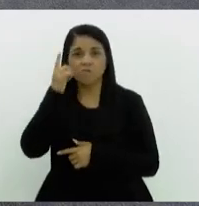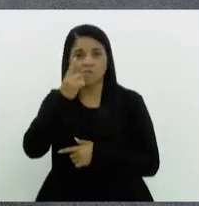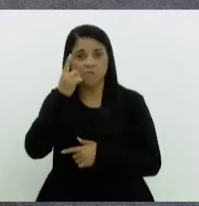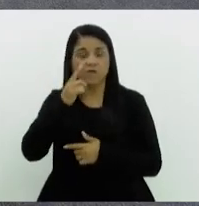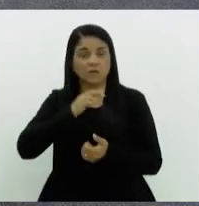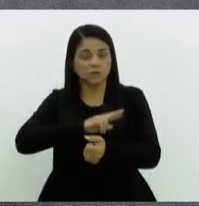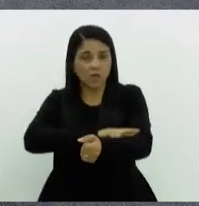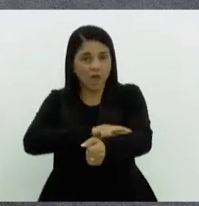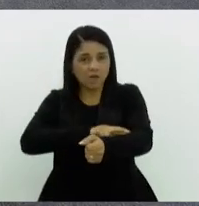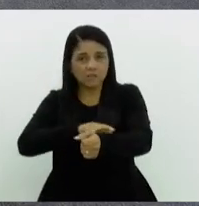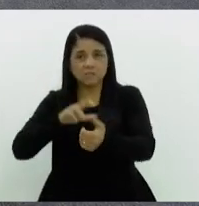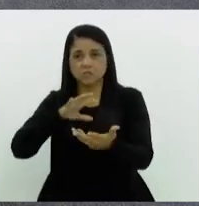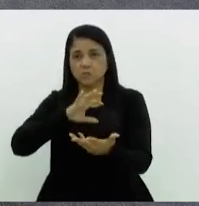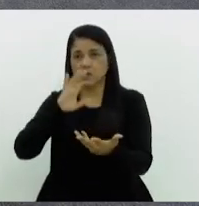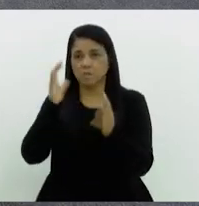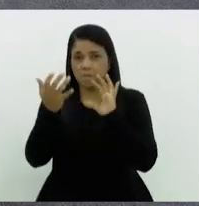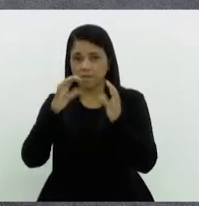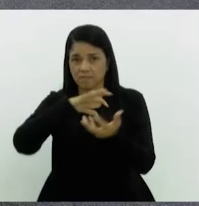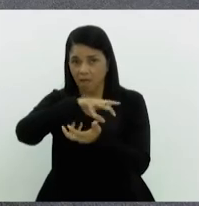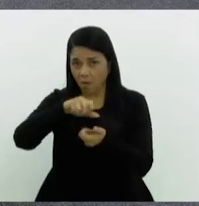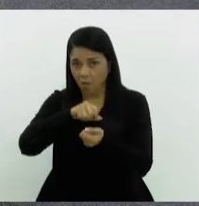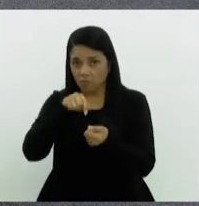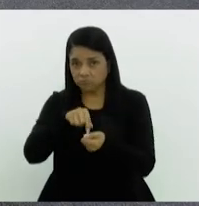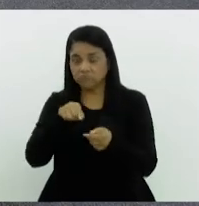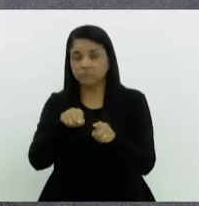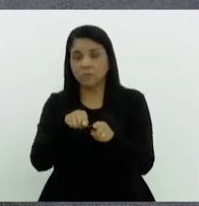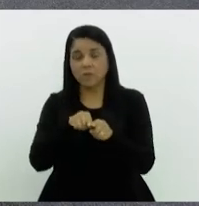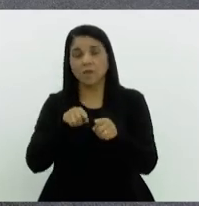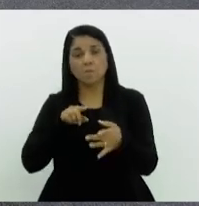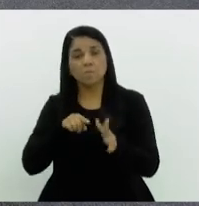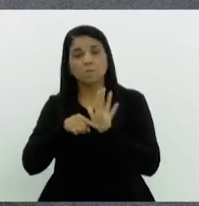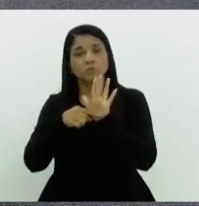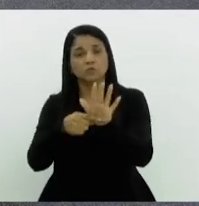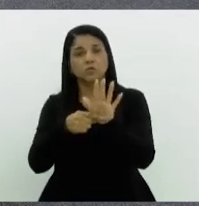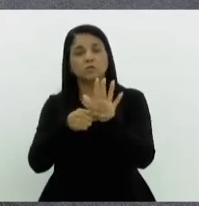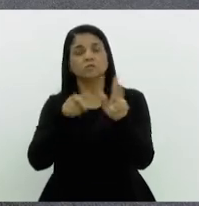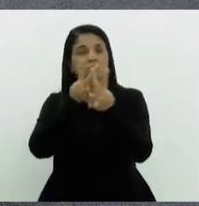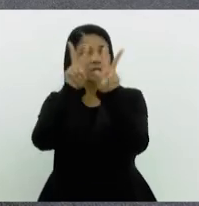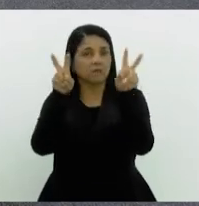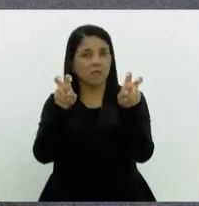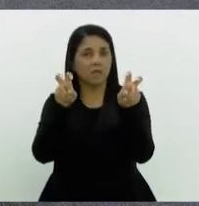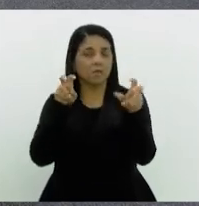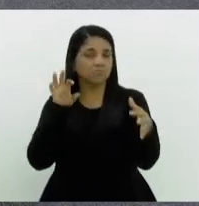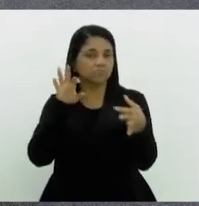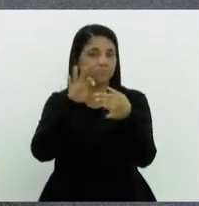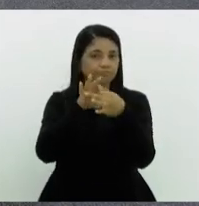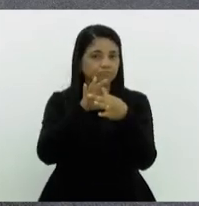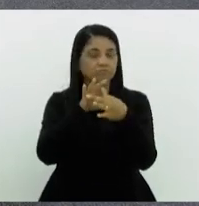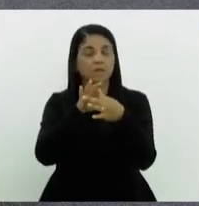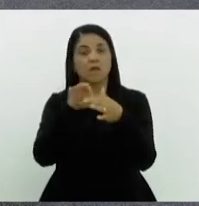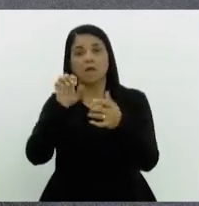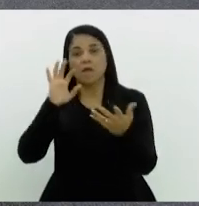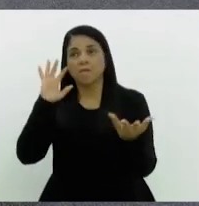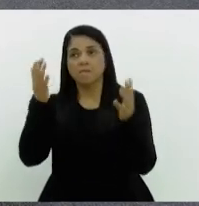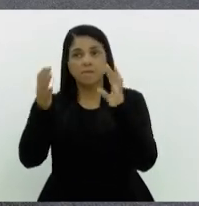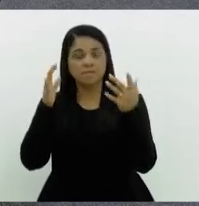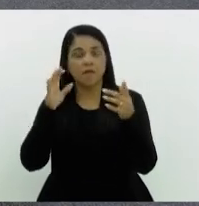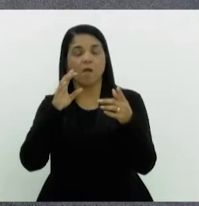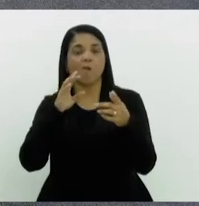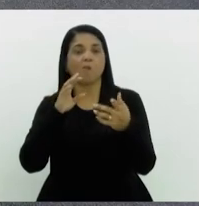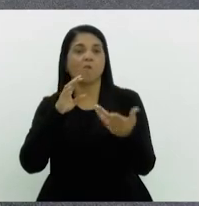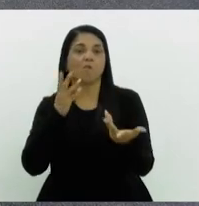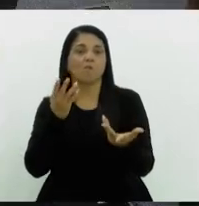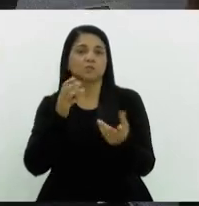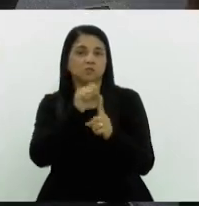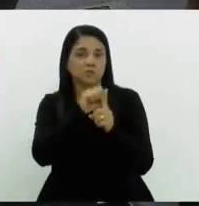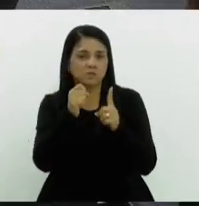ambiental e de vários outros temas, mostrando as conexões da questão ambiental com a questão social, racial e várias